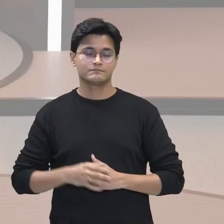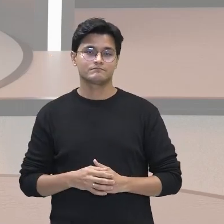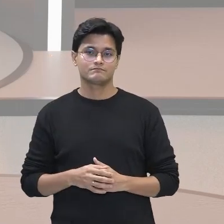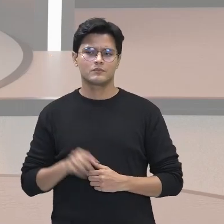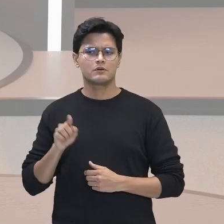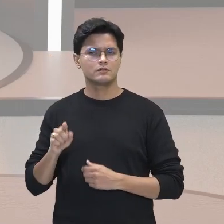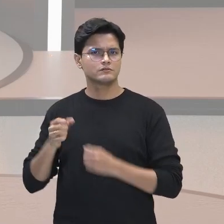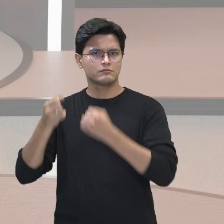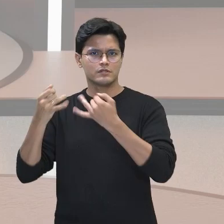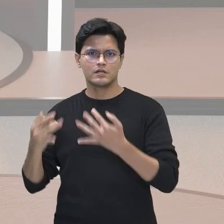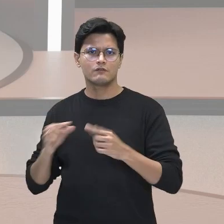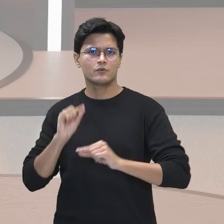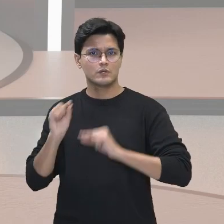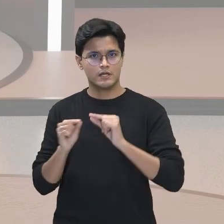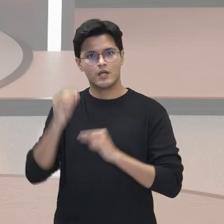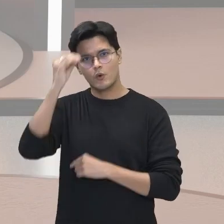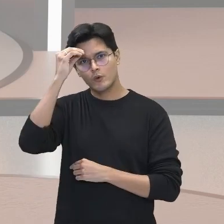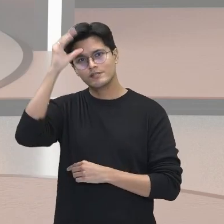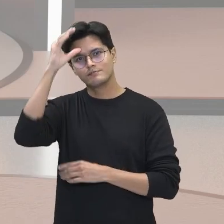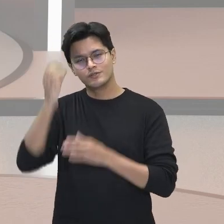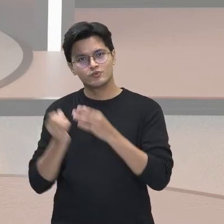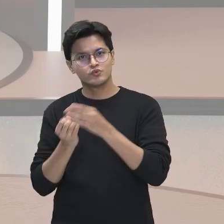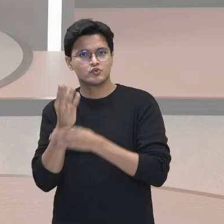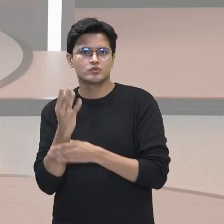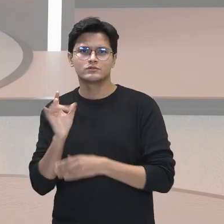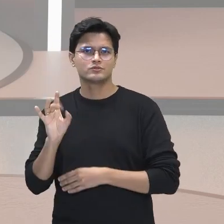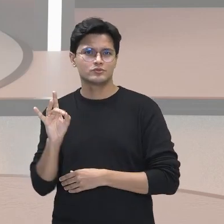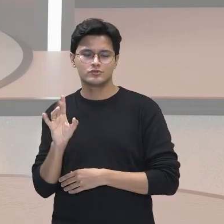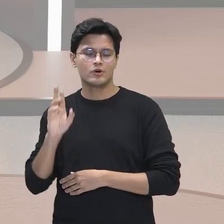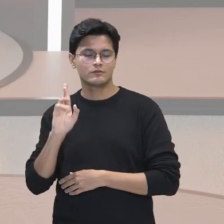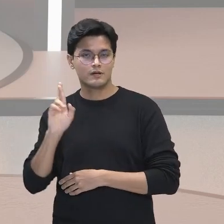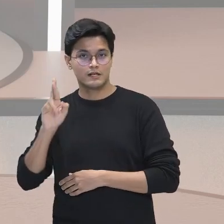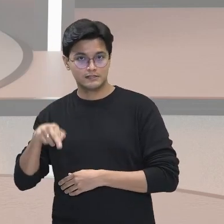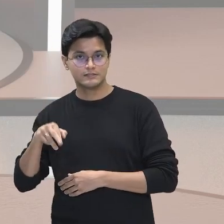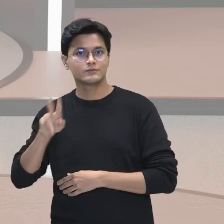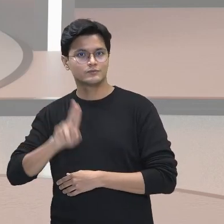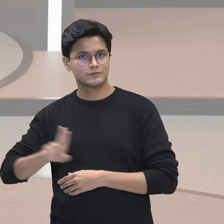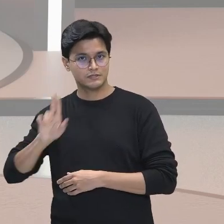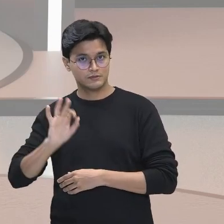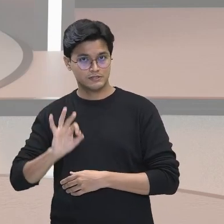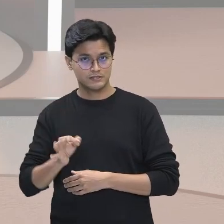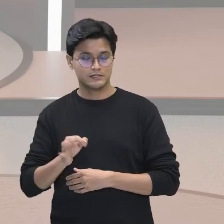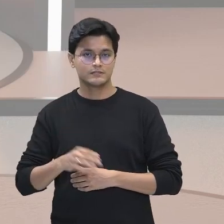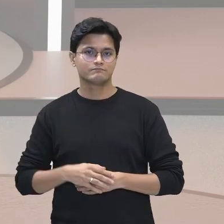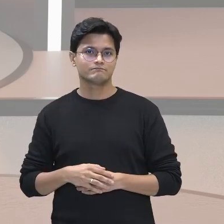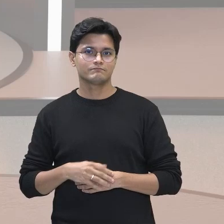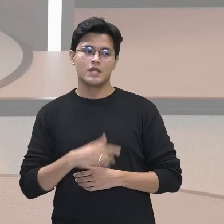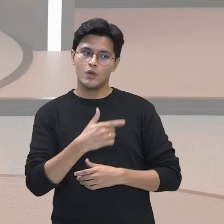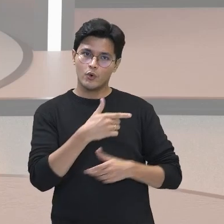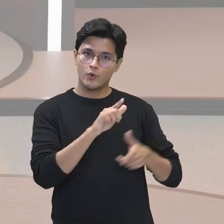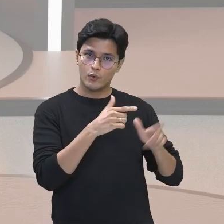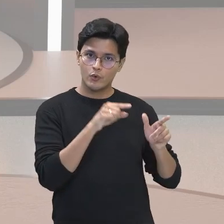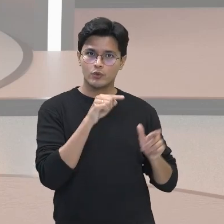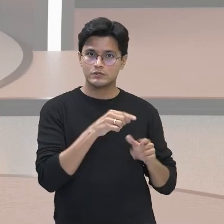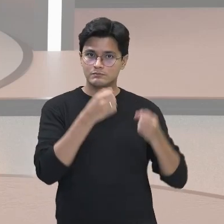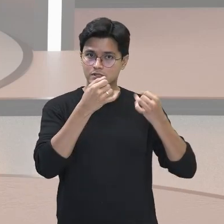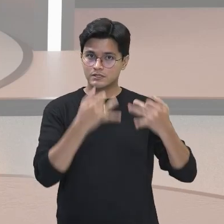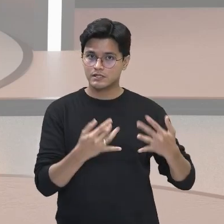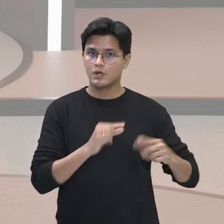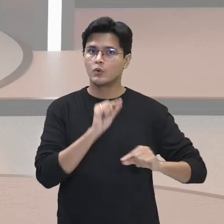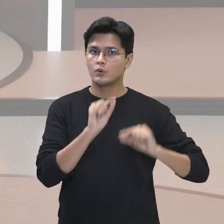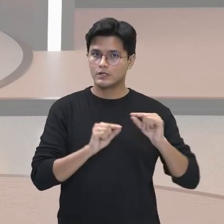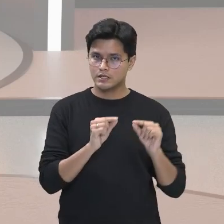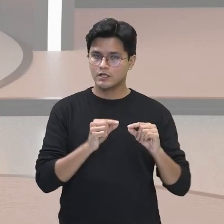existe conhecimento, só a razão é capaz de chegar a esse conhecimento. Outros diziam não, a sensação, né?